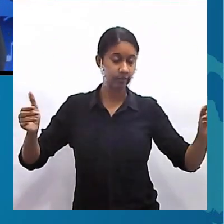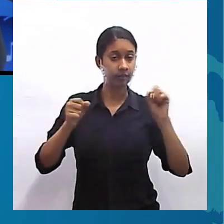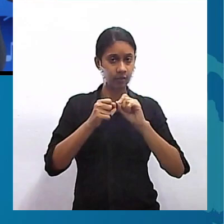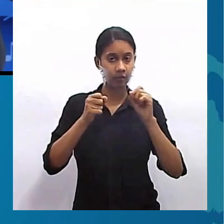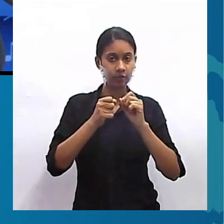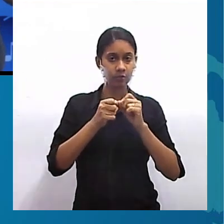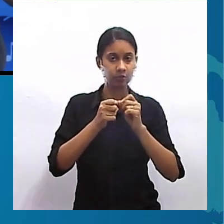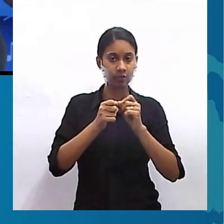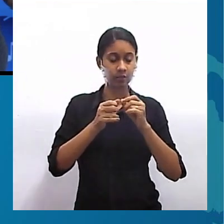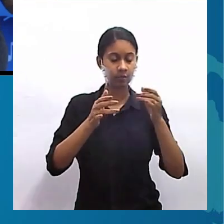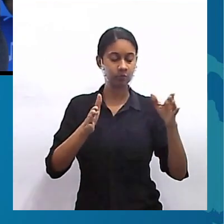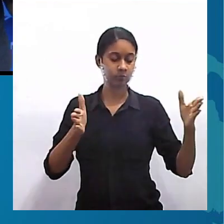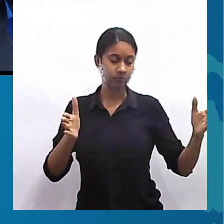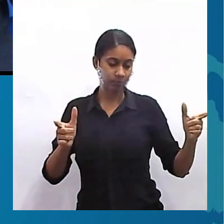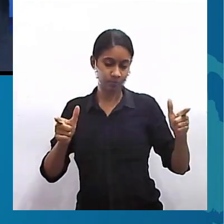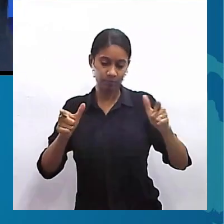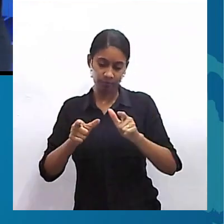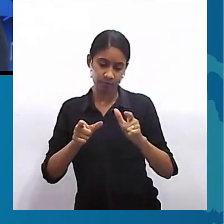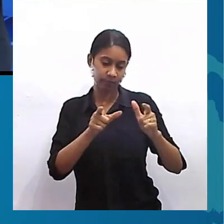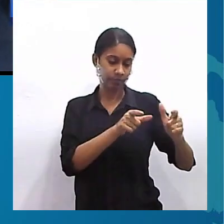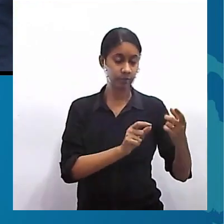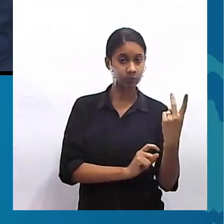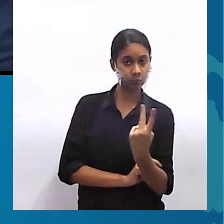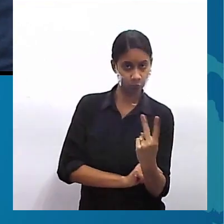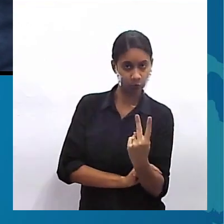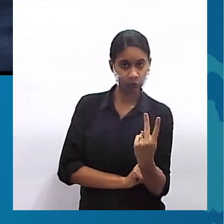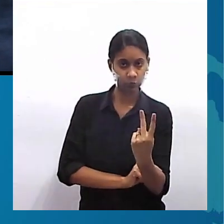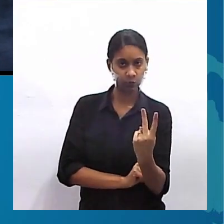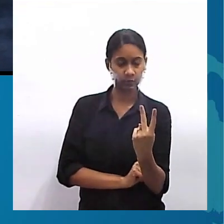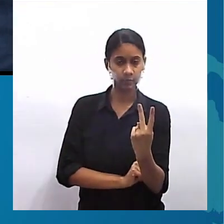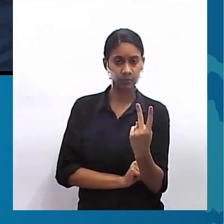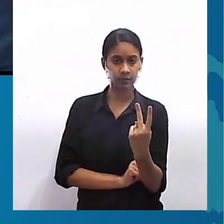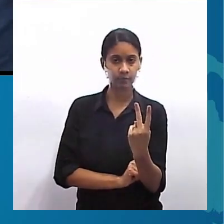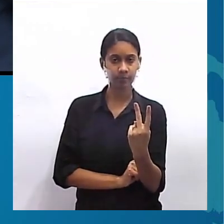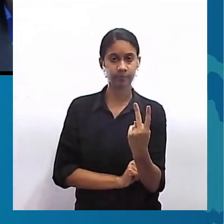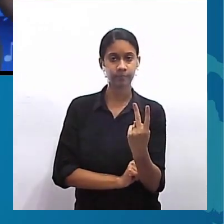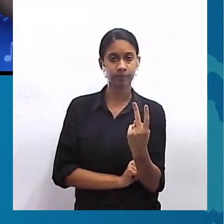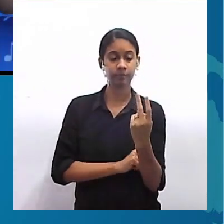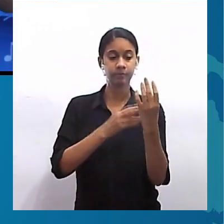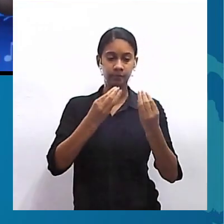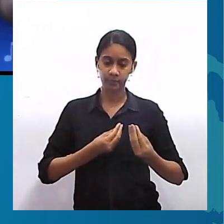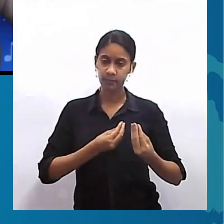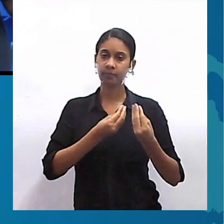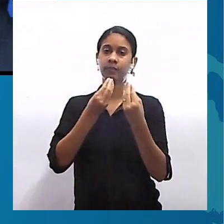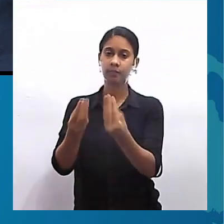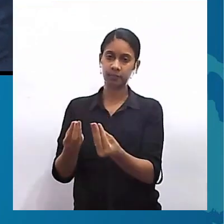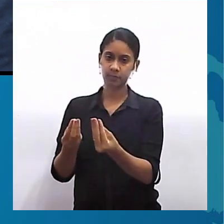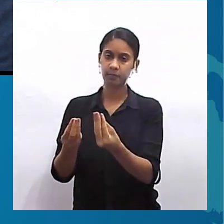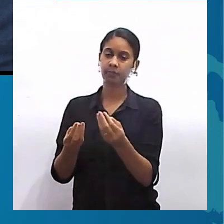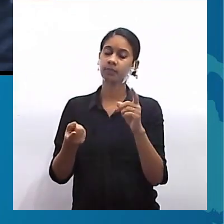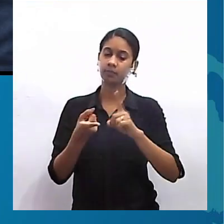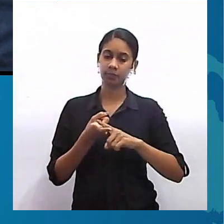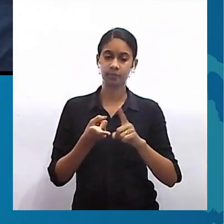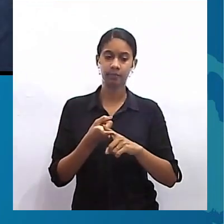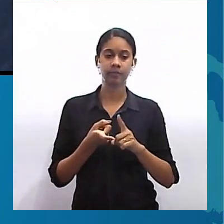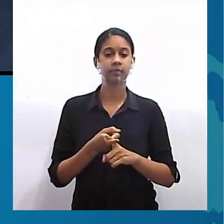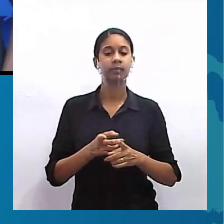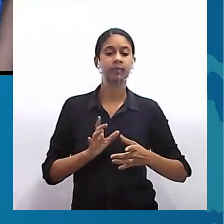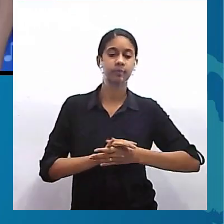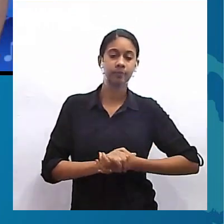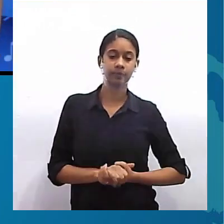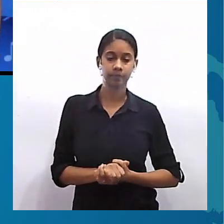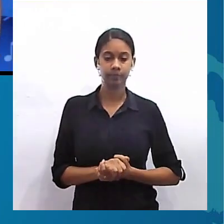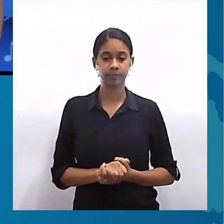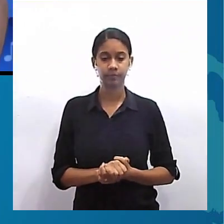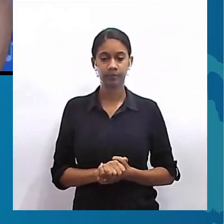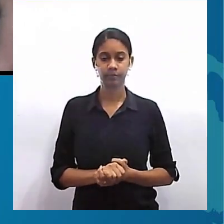nem passa pelo meu CD para armazenar, tá? Eu vou e entrego diretamente. Essa é uma operação de cross-dock de um CD. Adoção